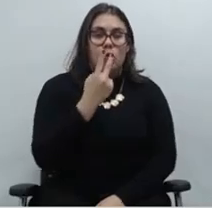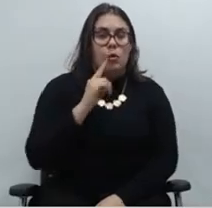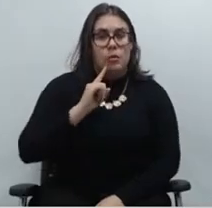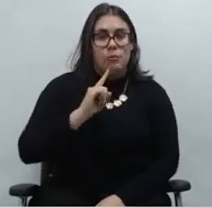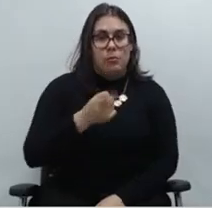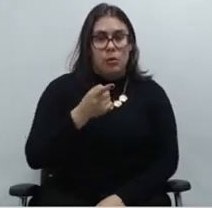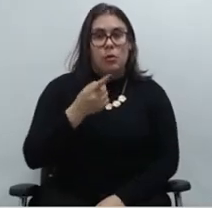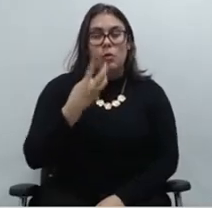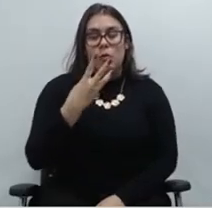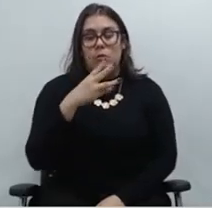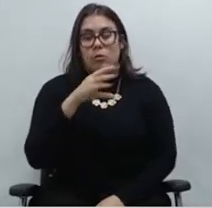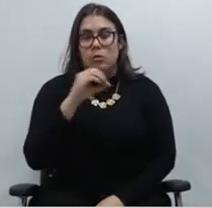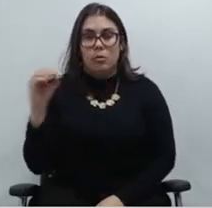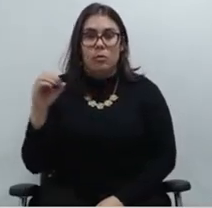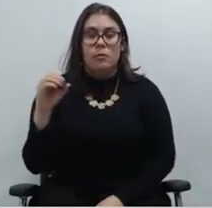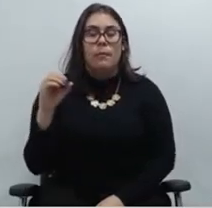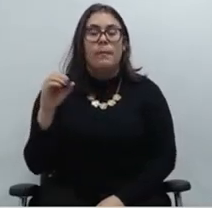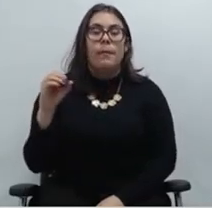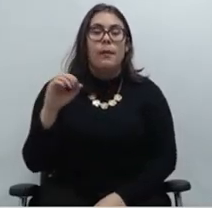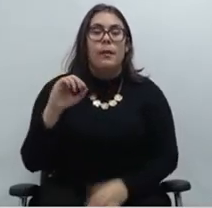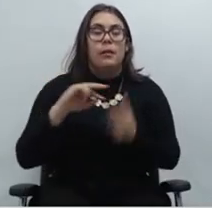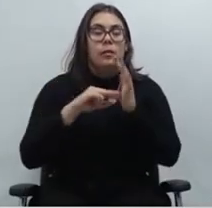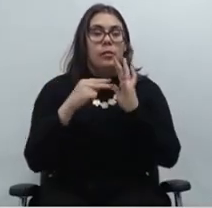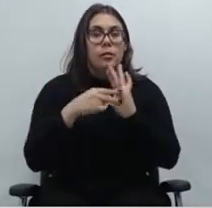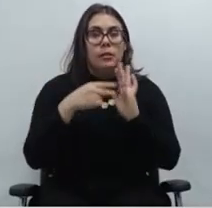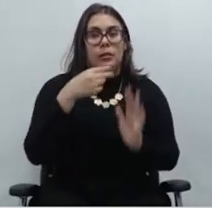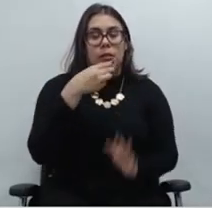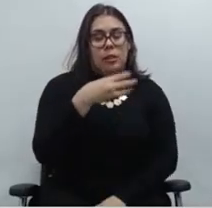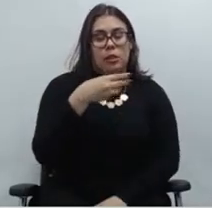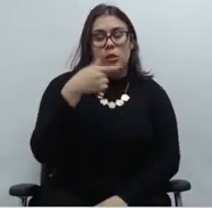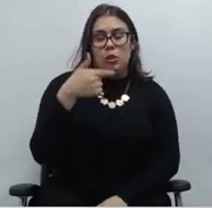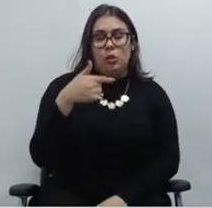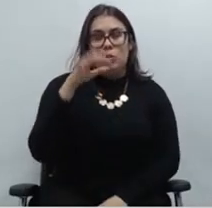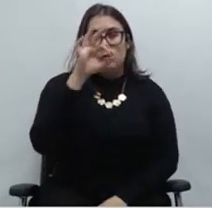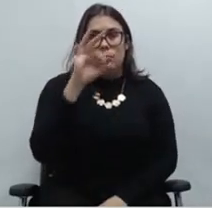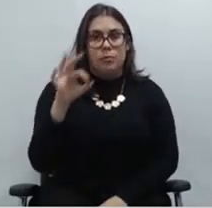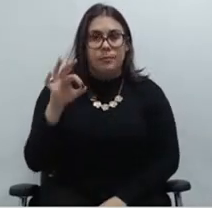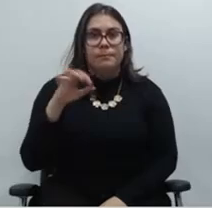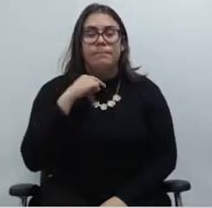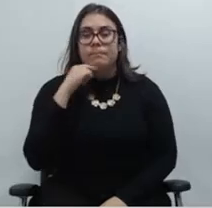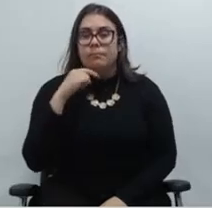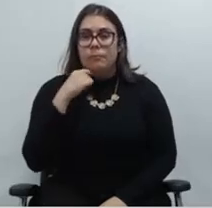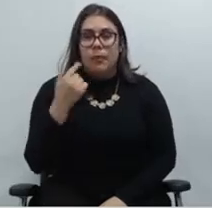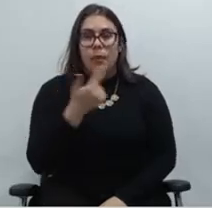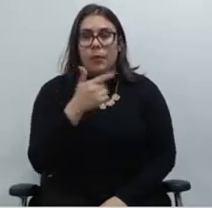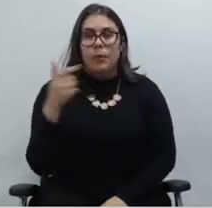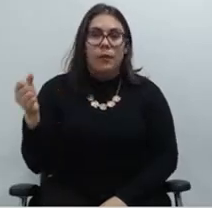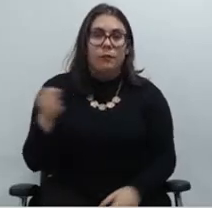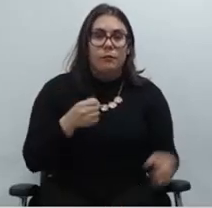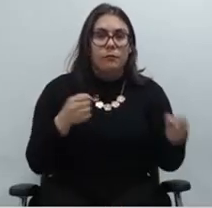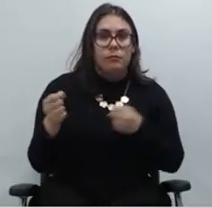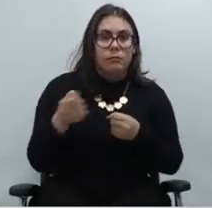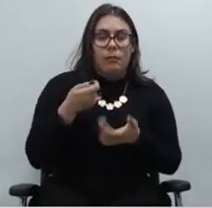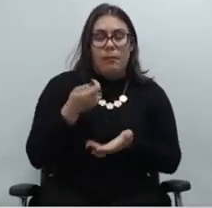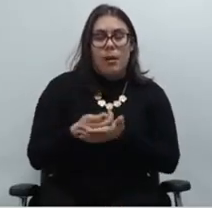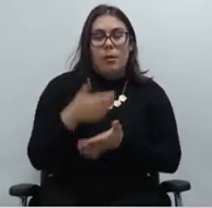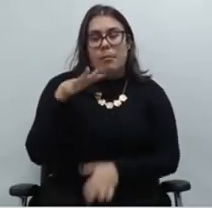significa aproximadamente 32,57% das vagas de estágio não estão permitidas, reduzindo as despesas de